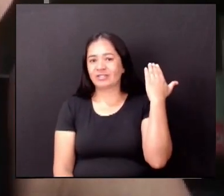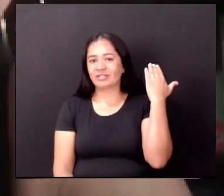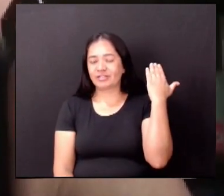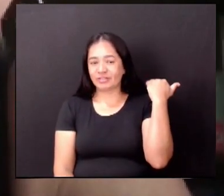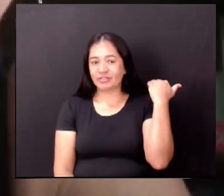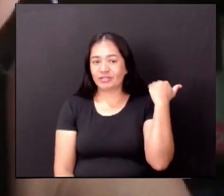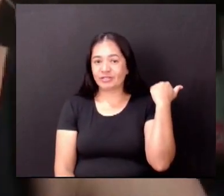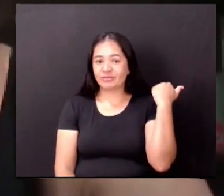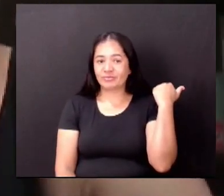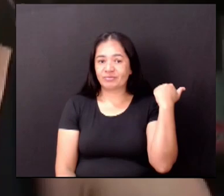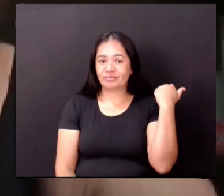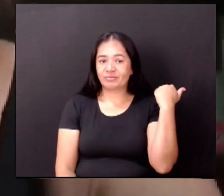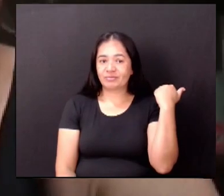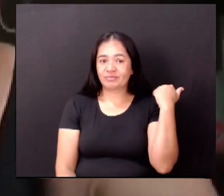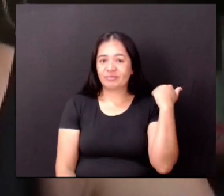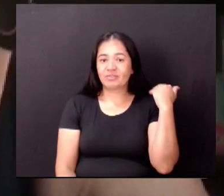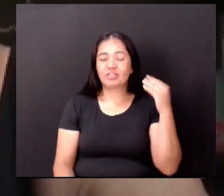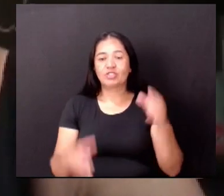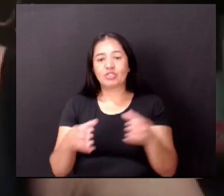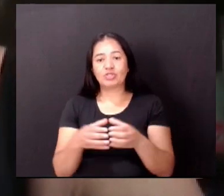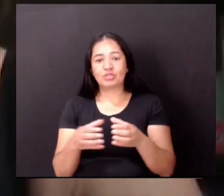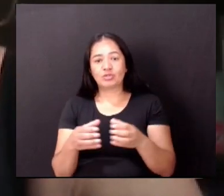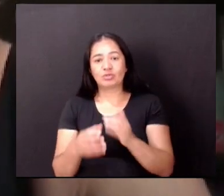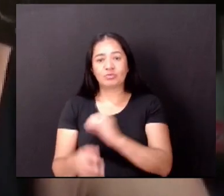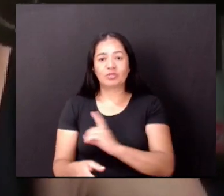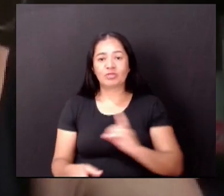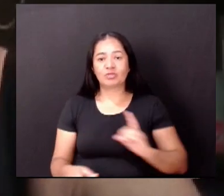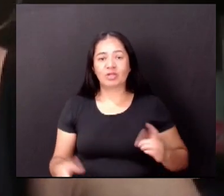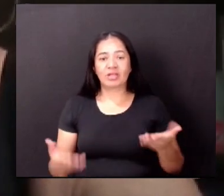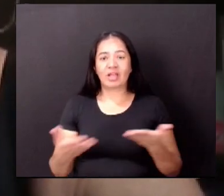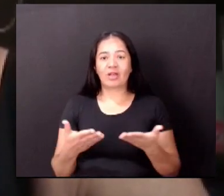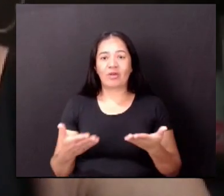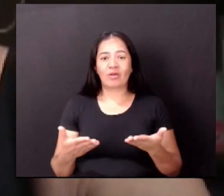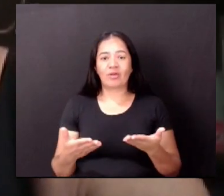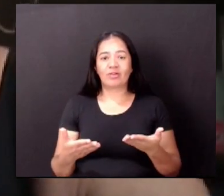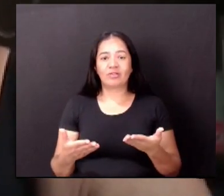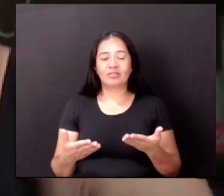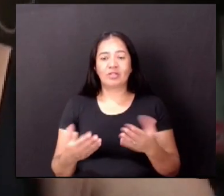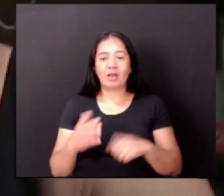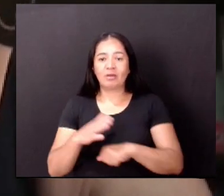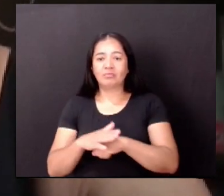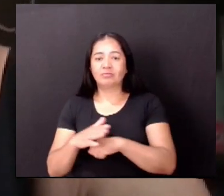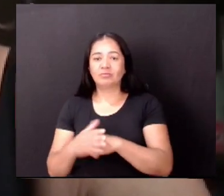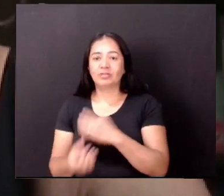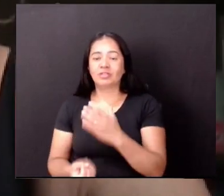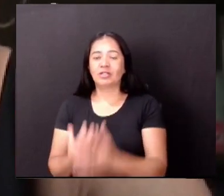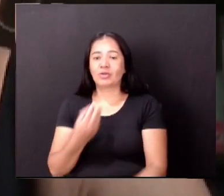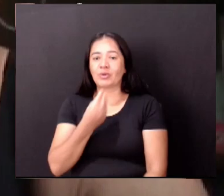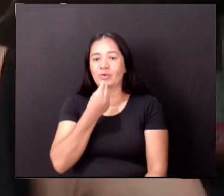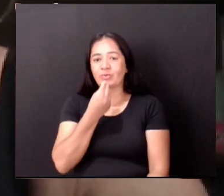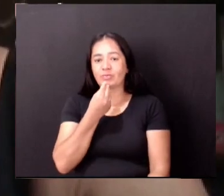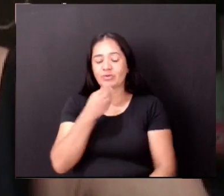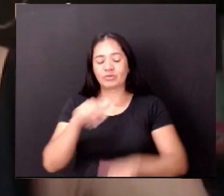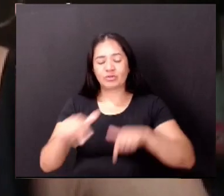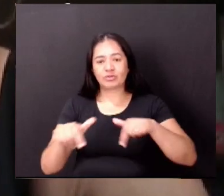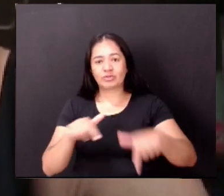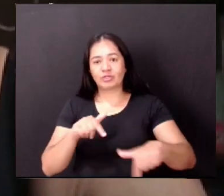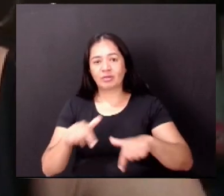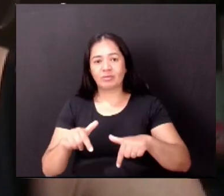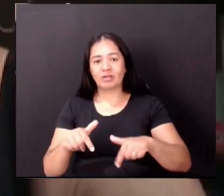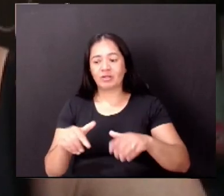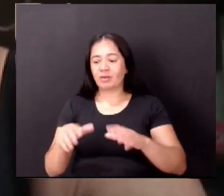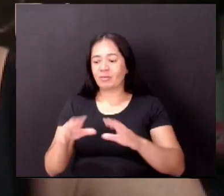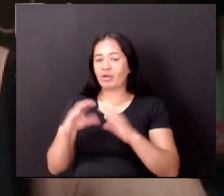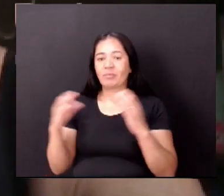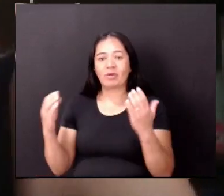eram diretoras, dirigentes, melhor dizendo, de cooperativas, e que acabaram criando oportunidade